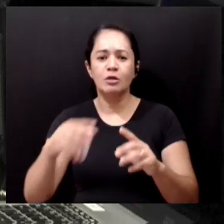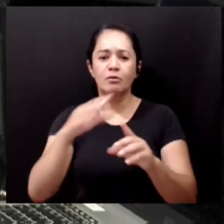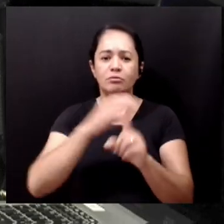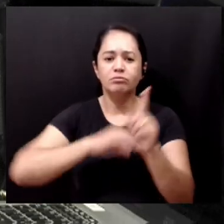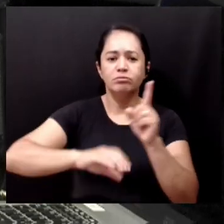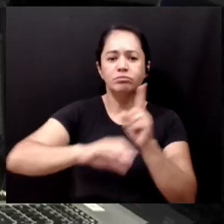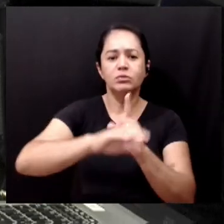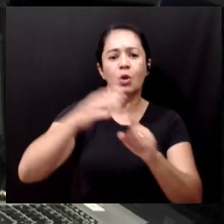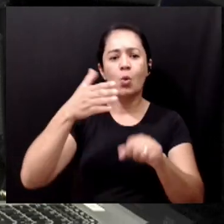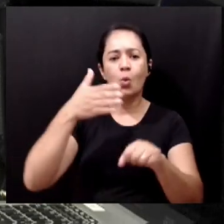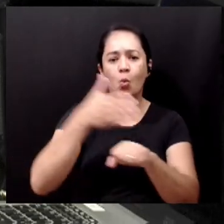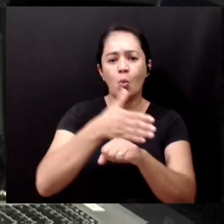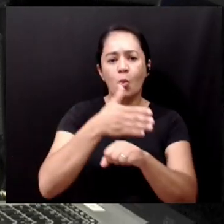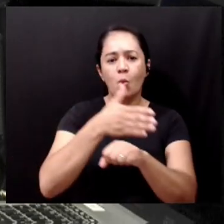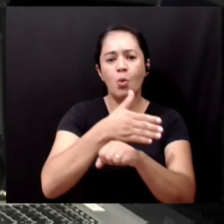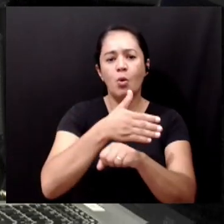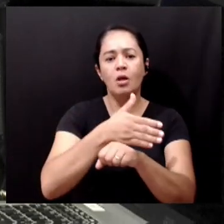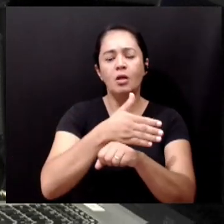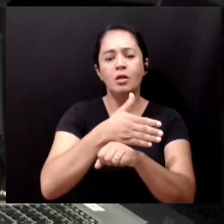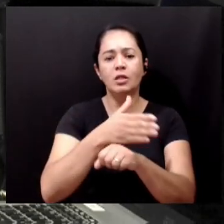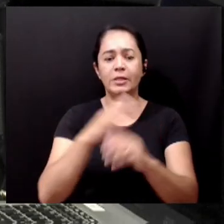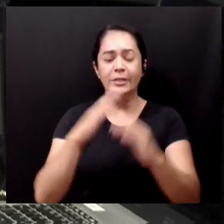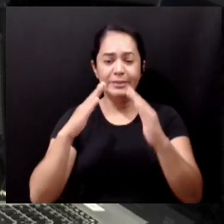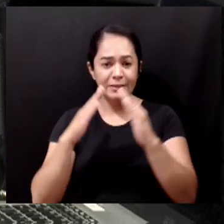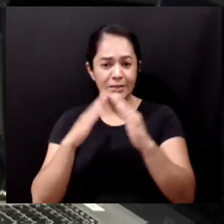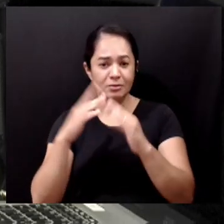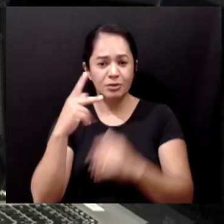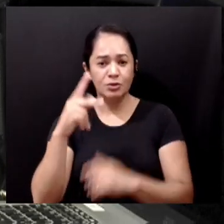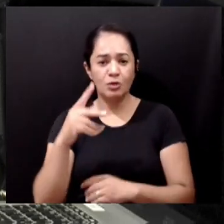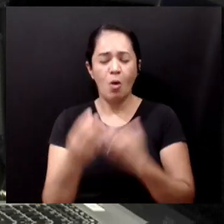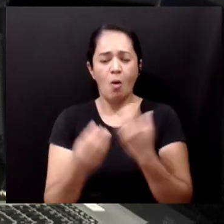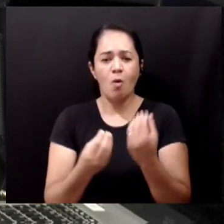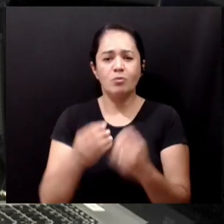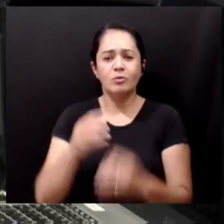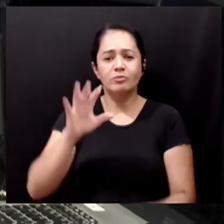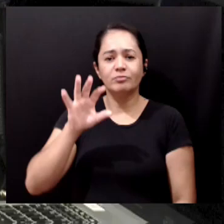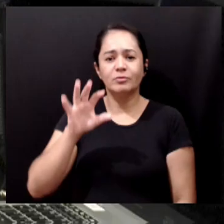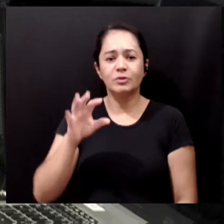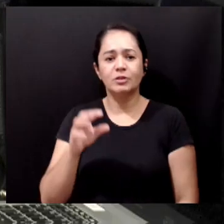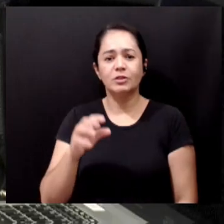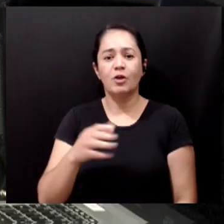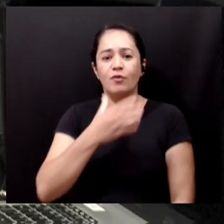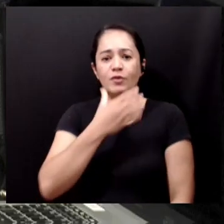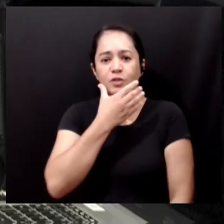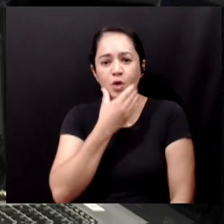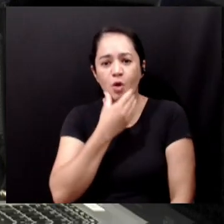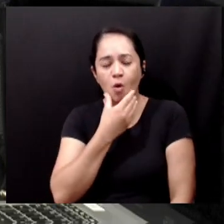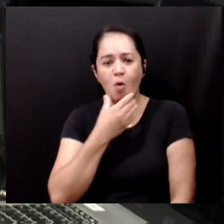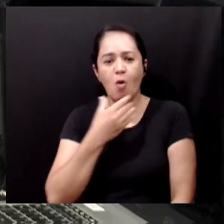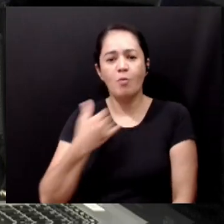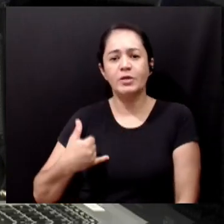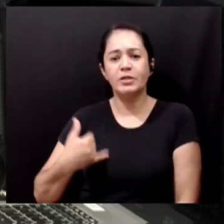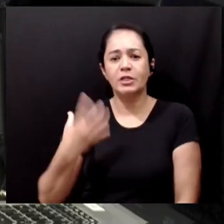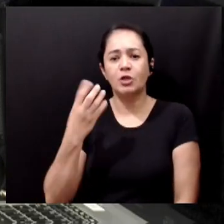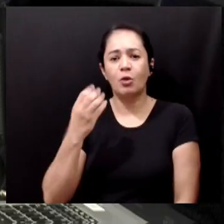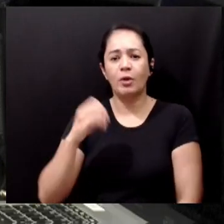casa. Como que é hoje isso para você, desse homem de mais de 40 anos que chega aqui à Câmara